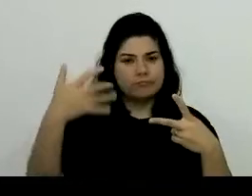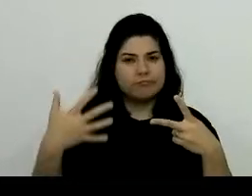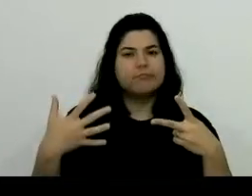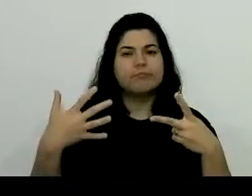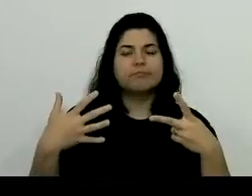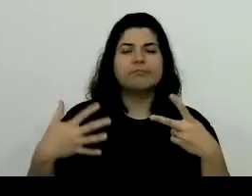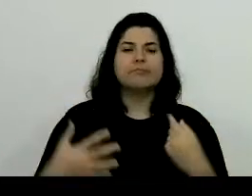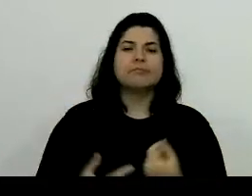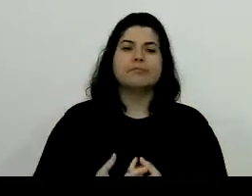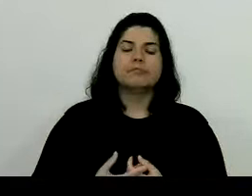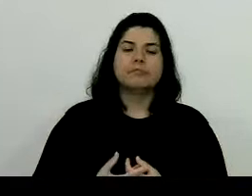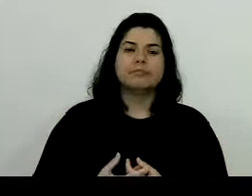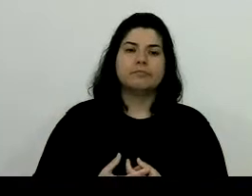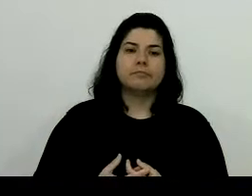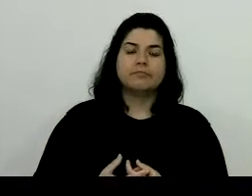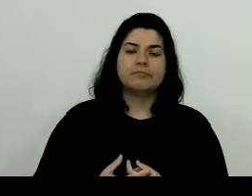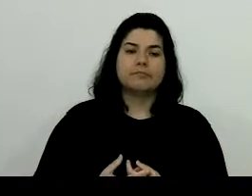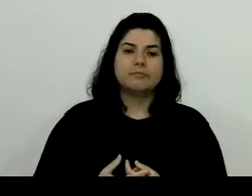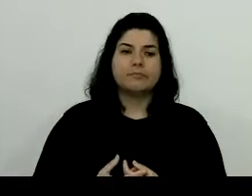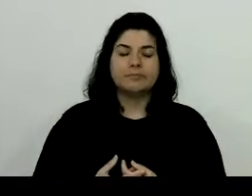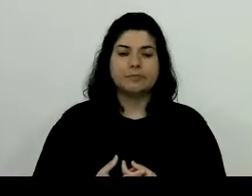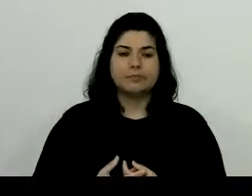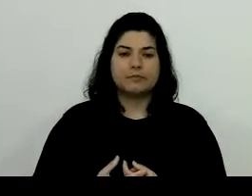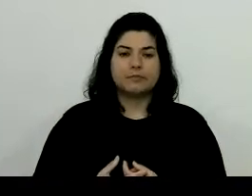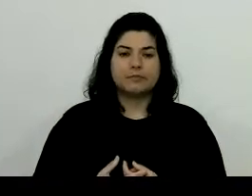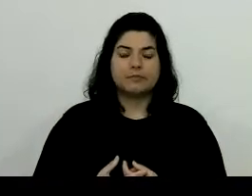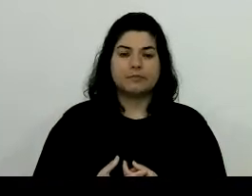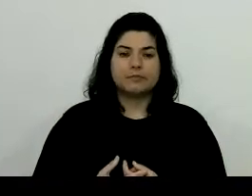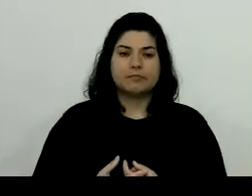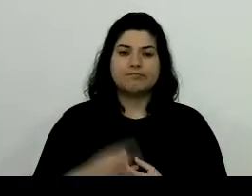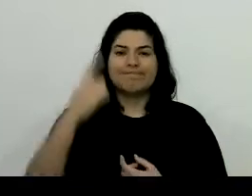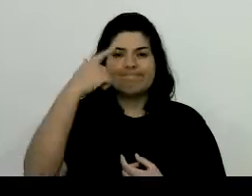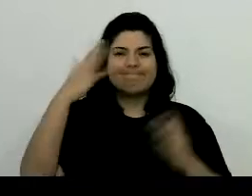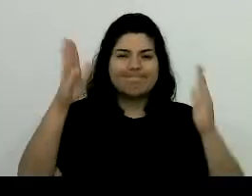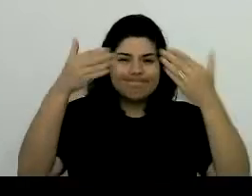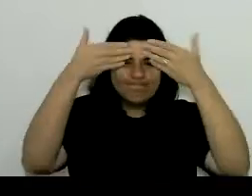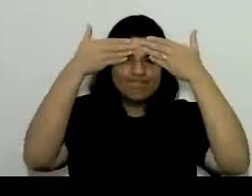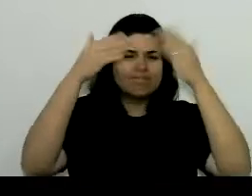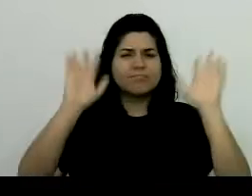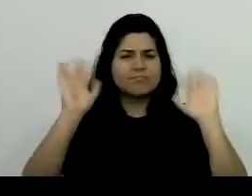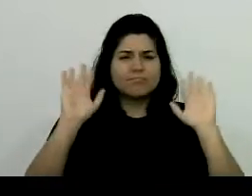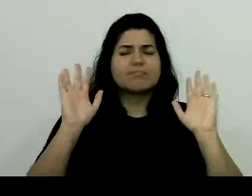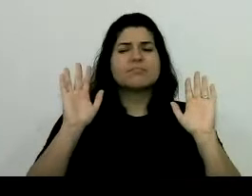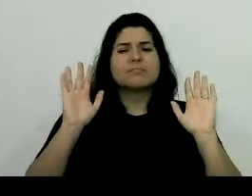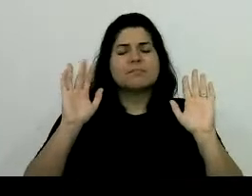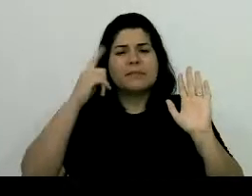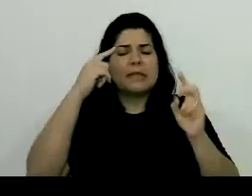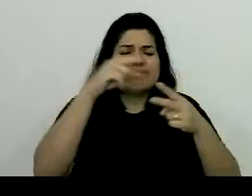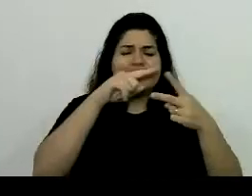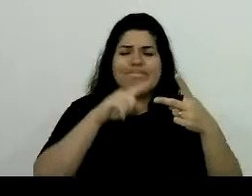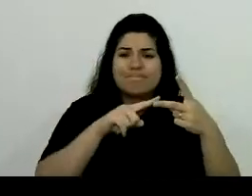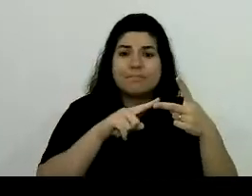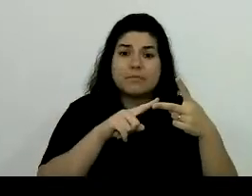dividir. Nada disso é porteira fechada, né? Nada essas perguntas não estão